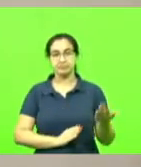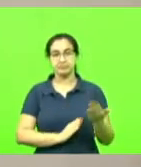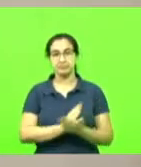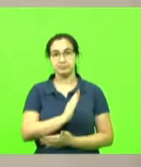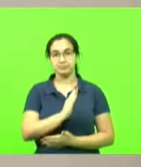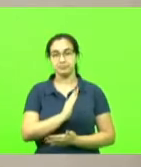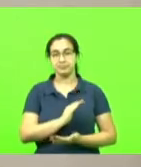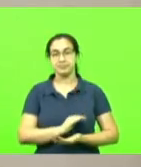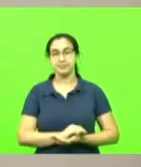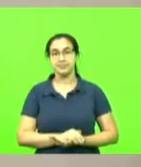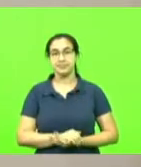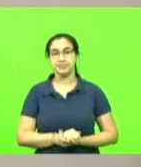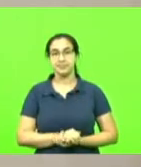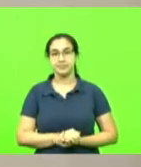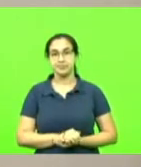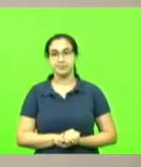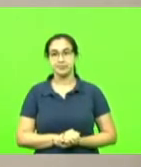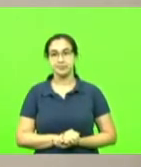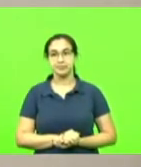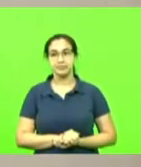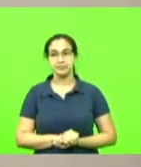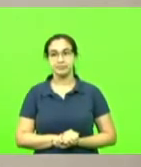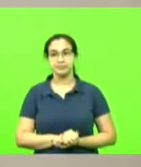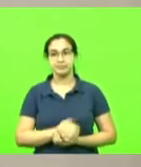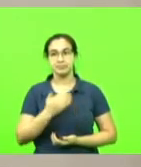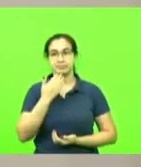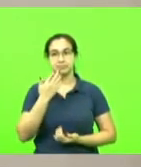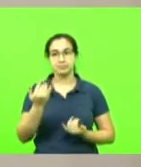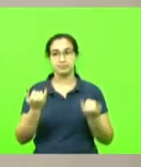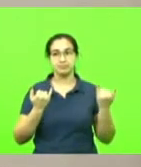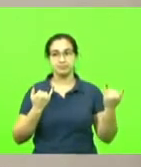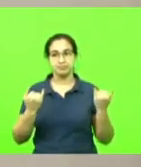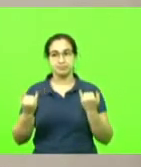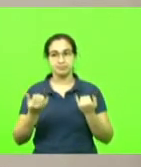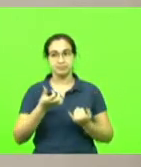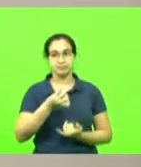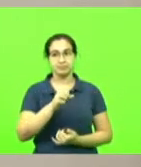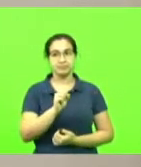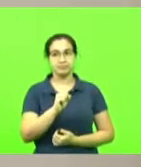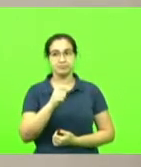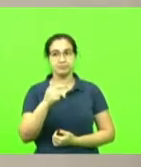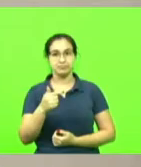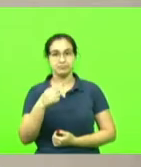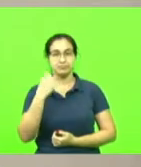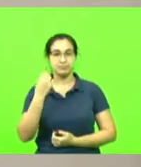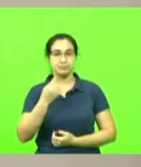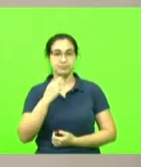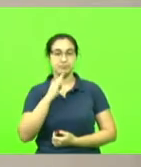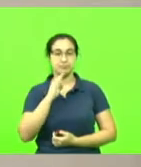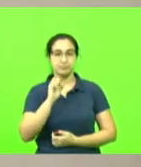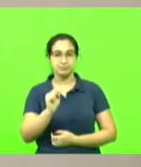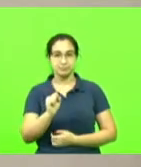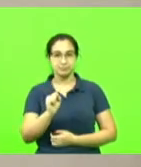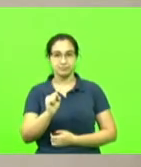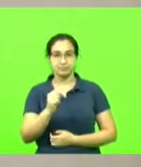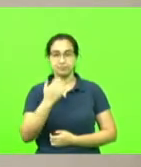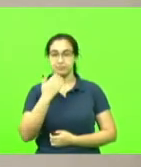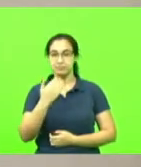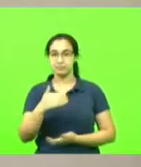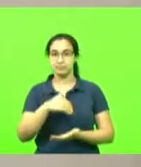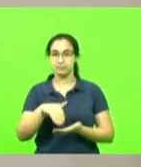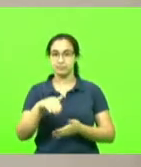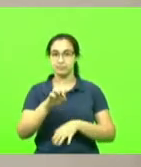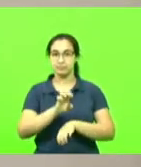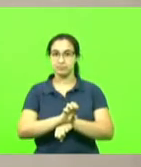Aprovado por unanimidade. Pedido de informação 687, deputado Bruno Souza, solicitando ao secretário de